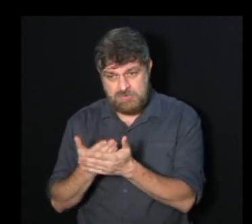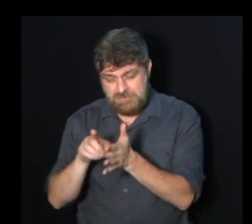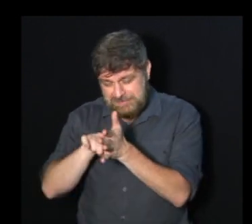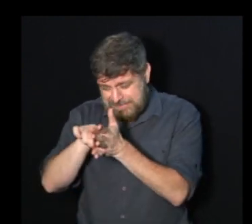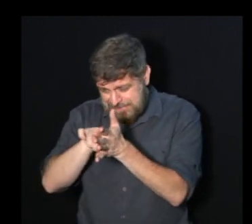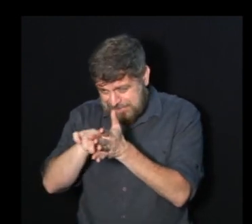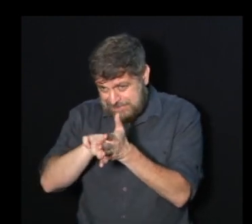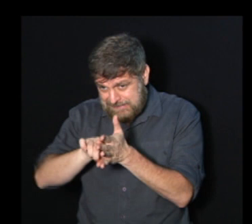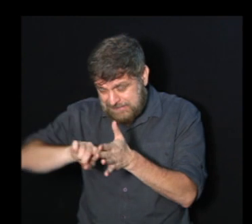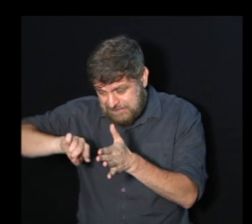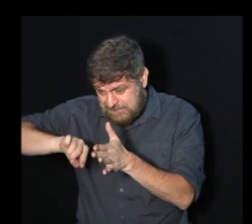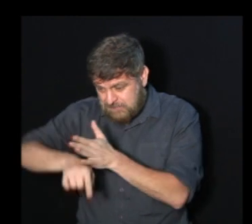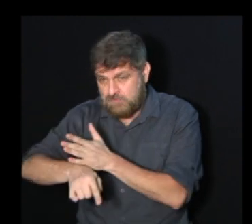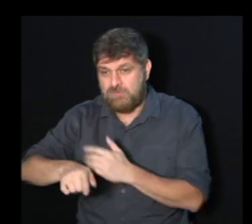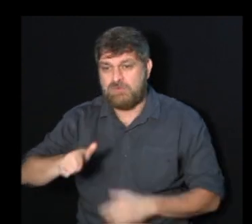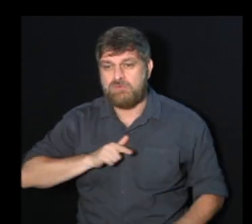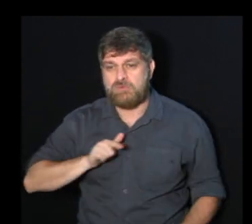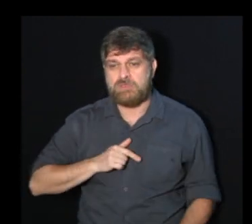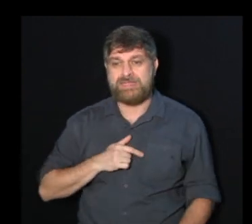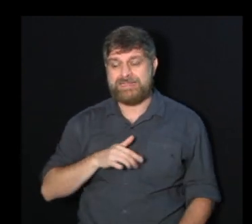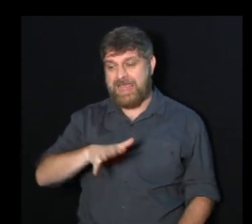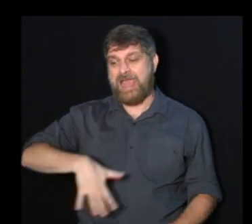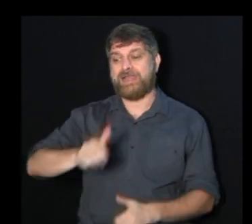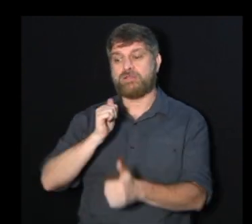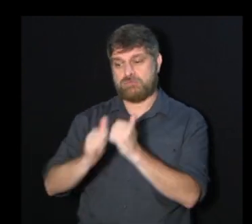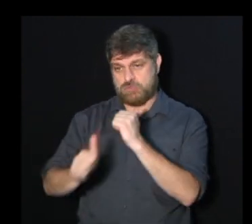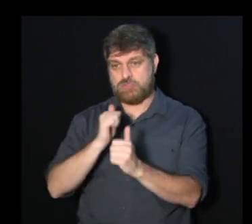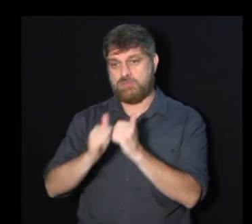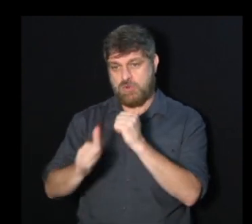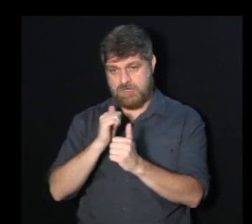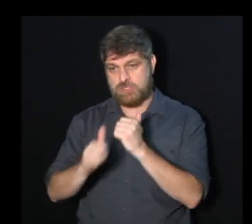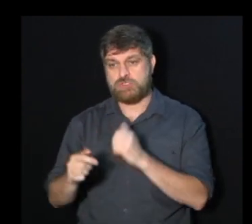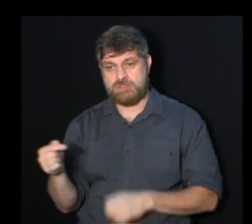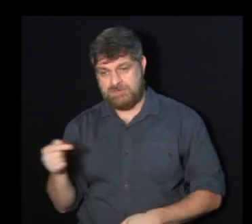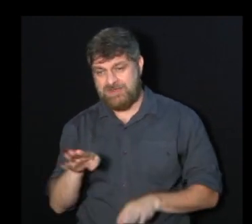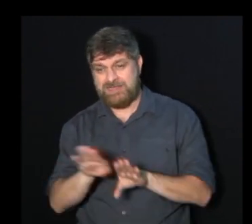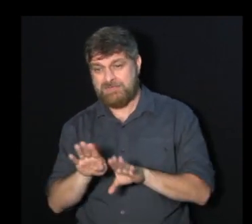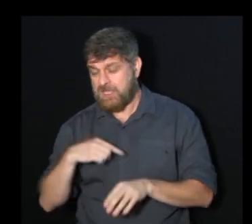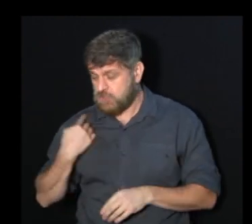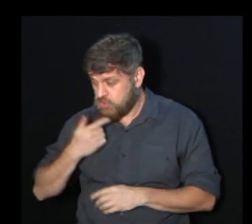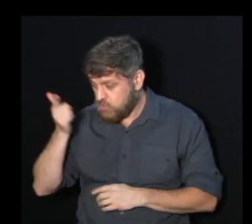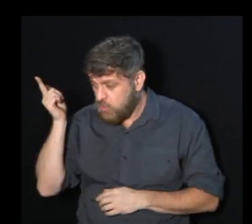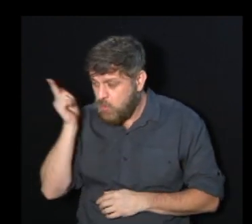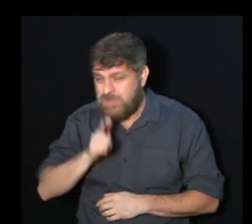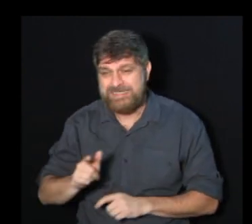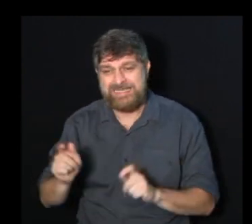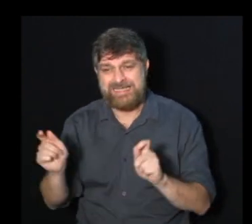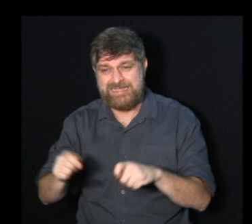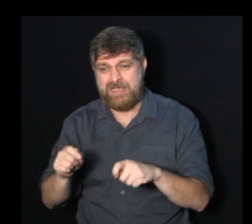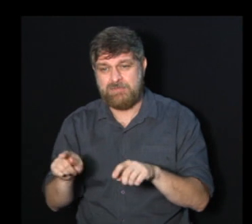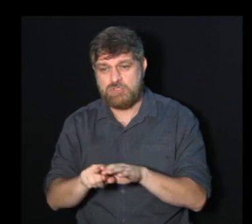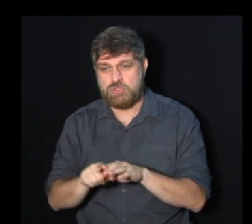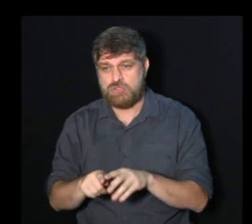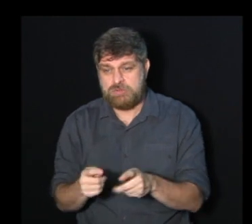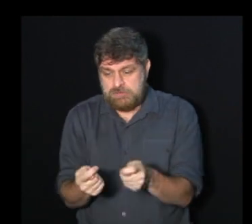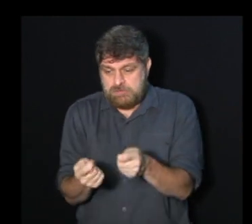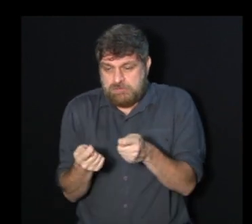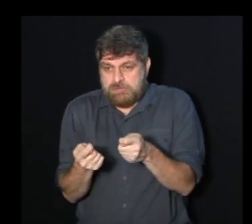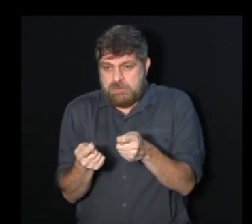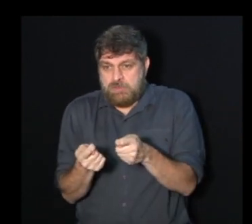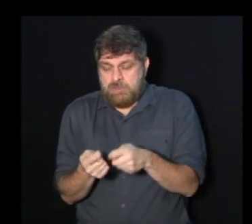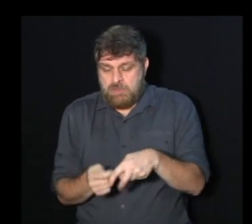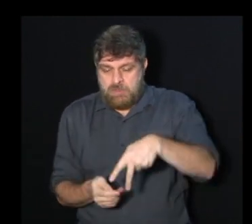avançado, usado muito no esporte também, onde a gente consegue estabilizar o centro